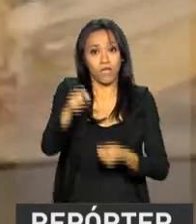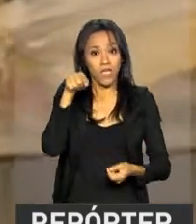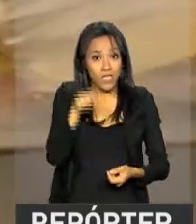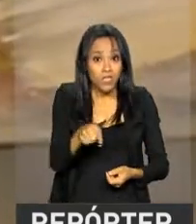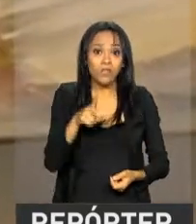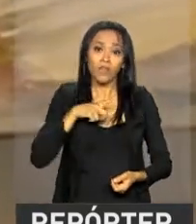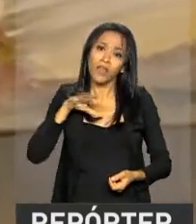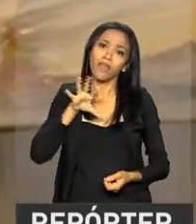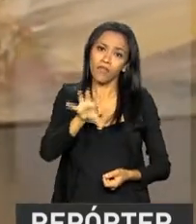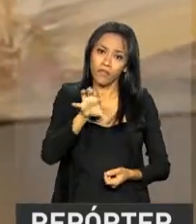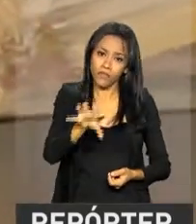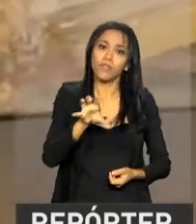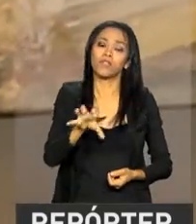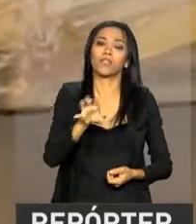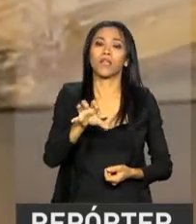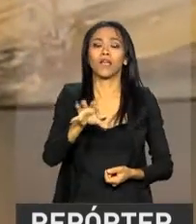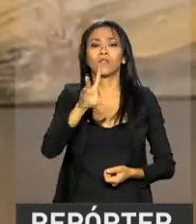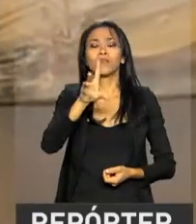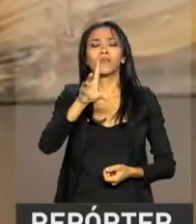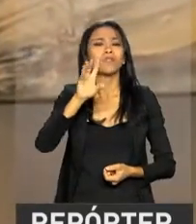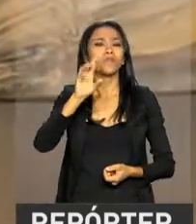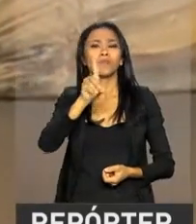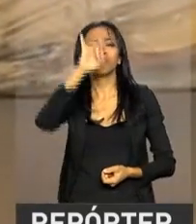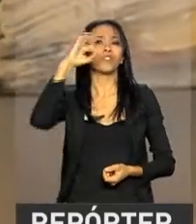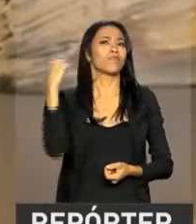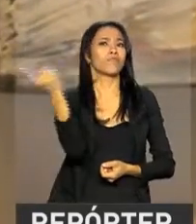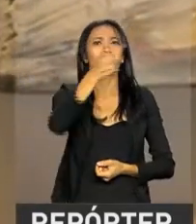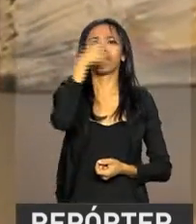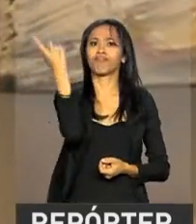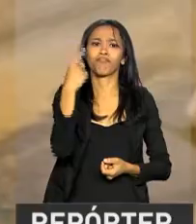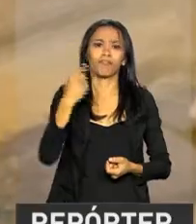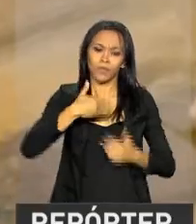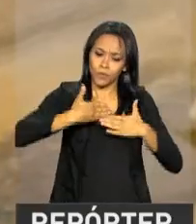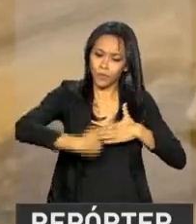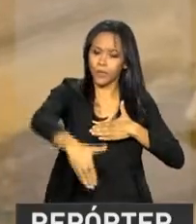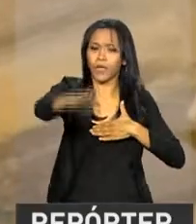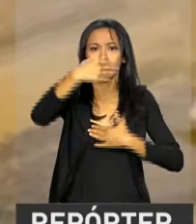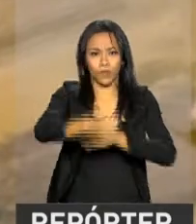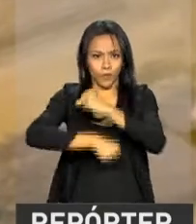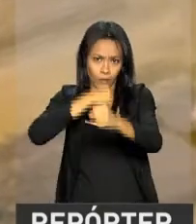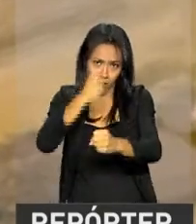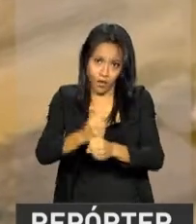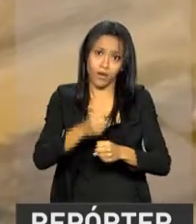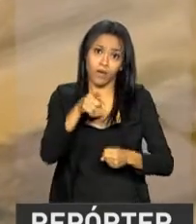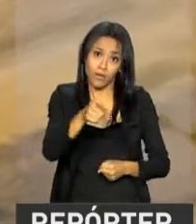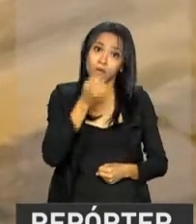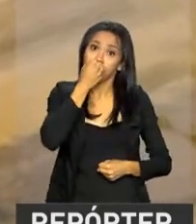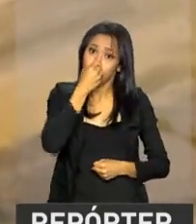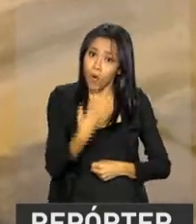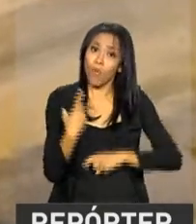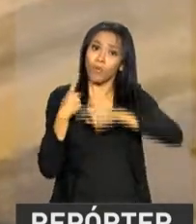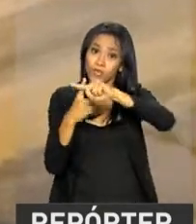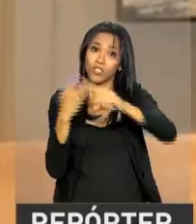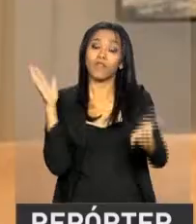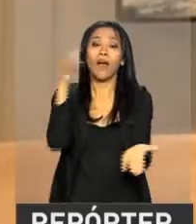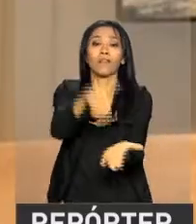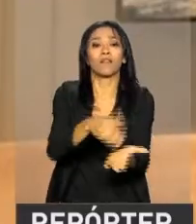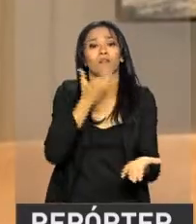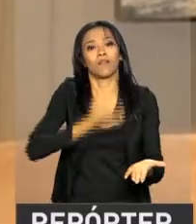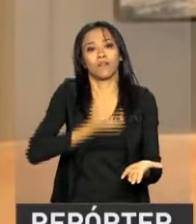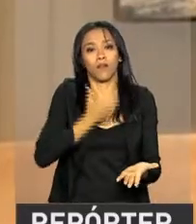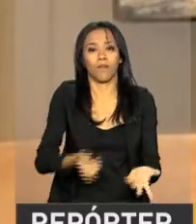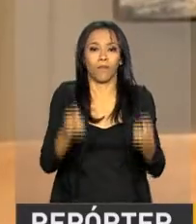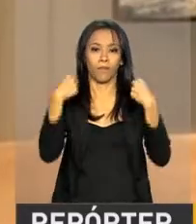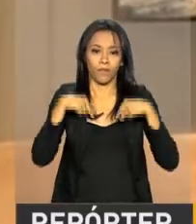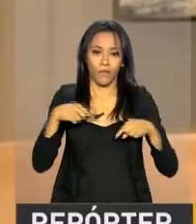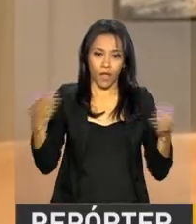positivamente nas datas comemorativas do comércio ao longo do ano com perspectiva positiva até o natal na virada